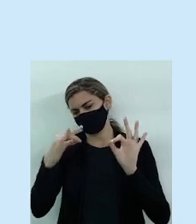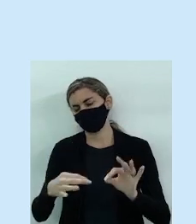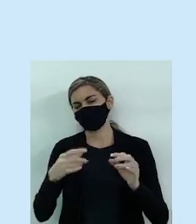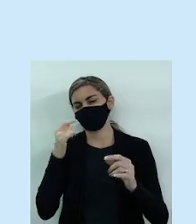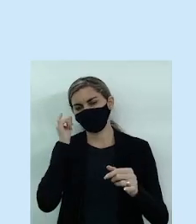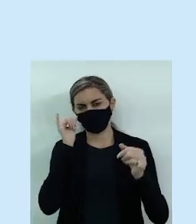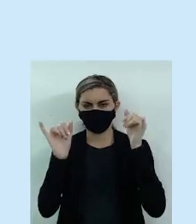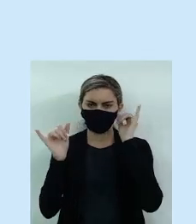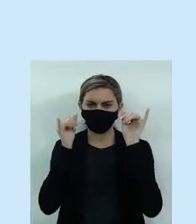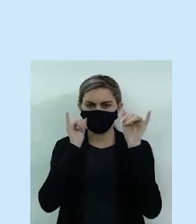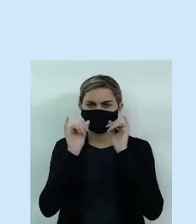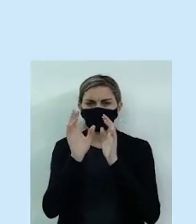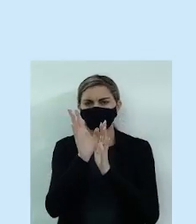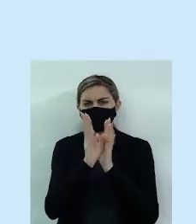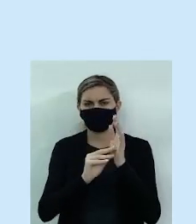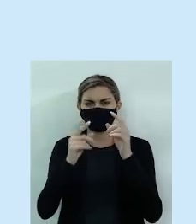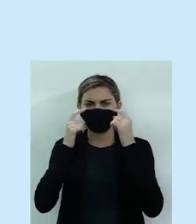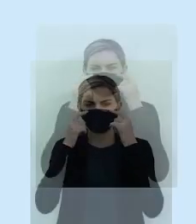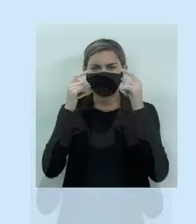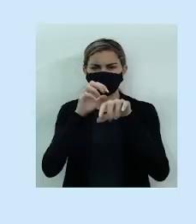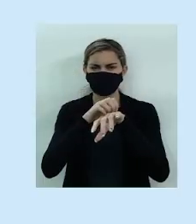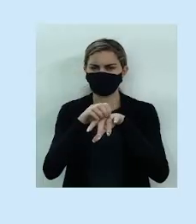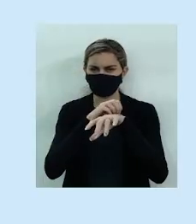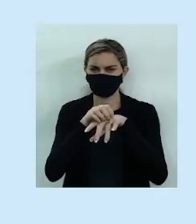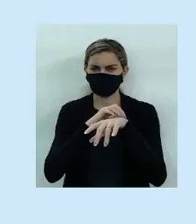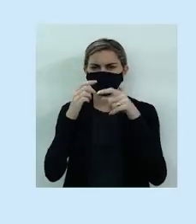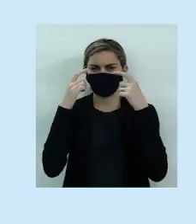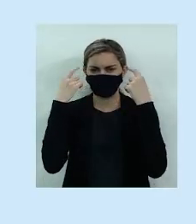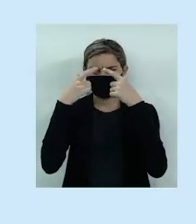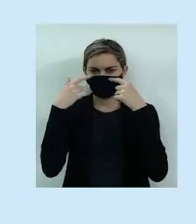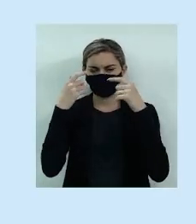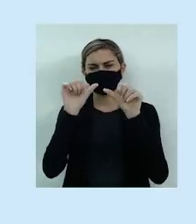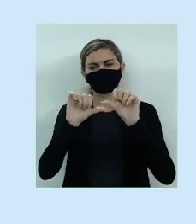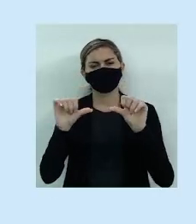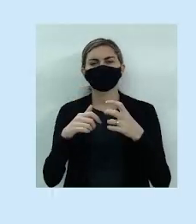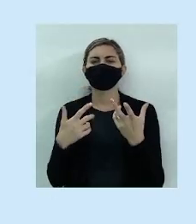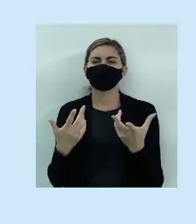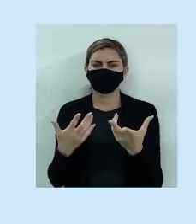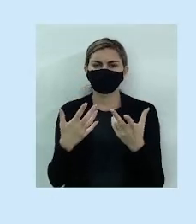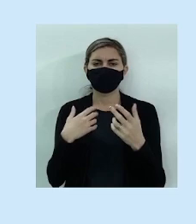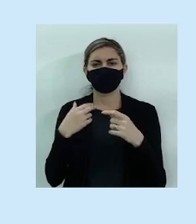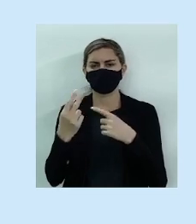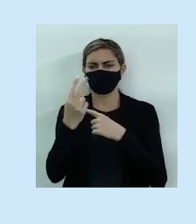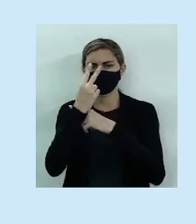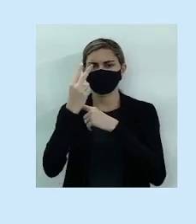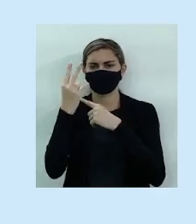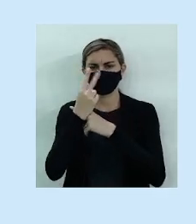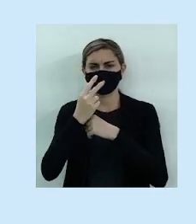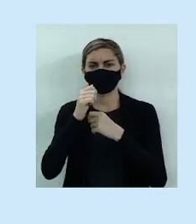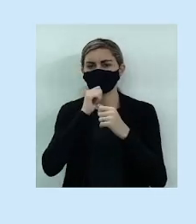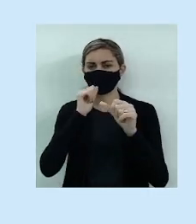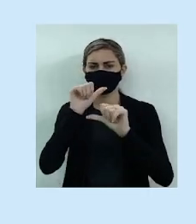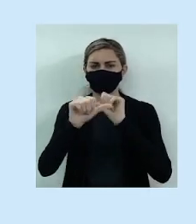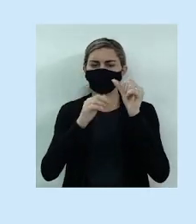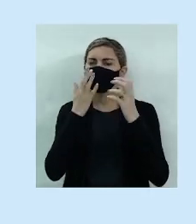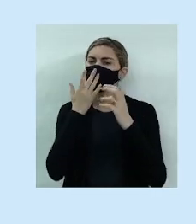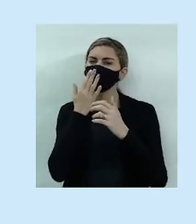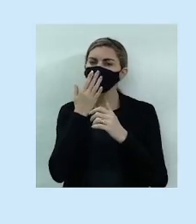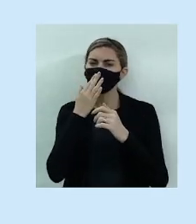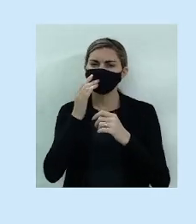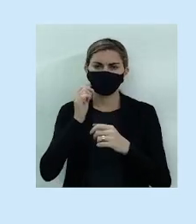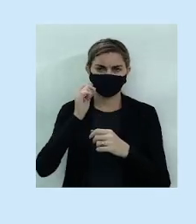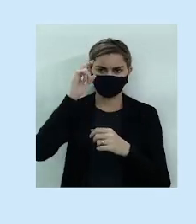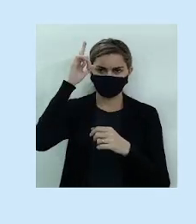para evitar irritação, conjuntivite, alergias. É importante que ele apenas proteja sem alterar a cor ou o